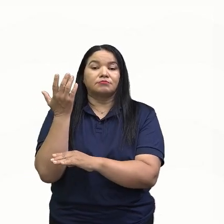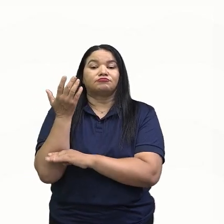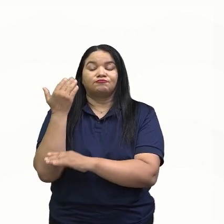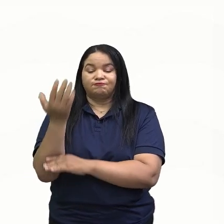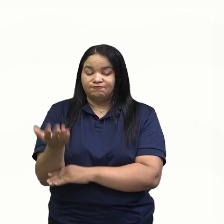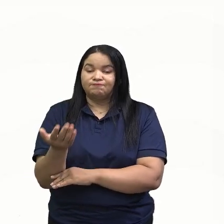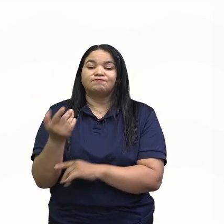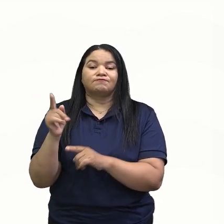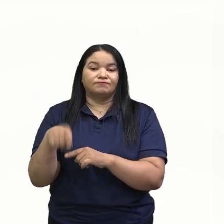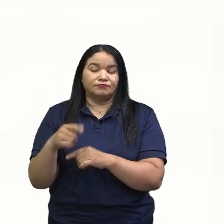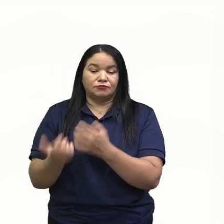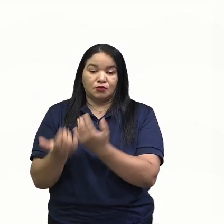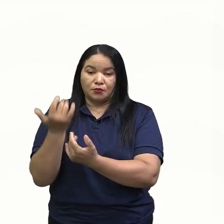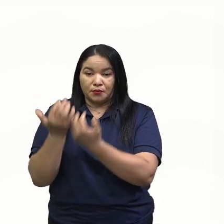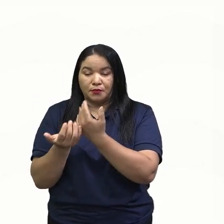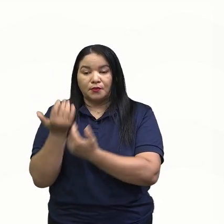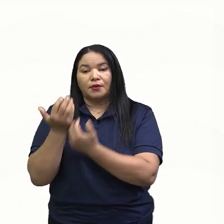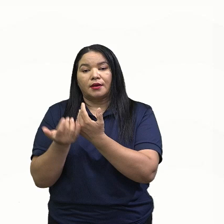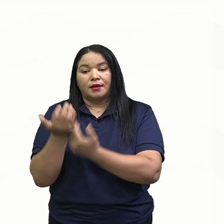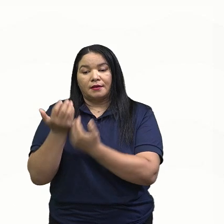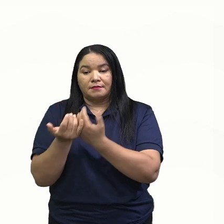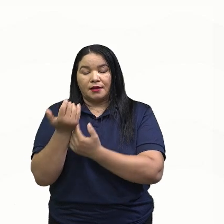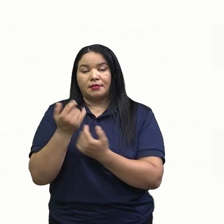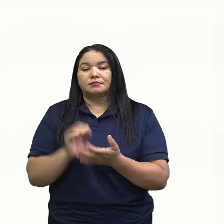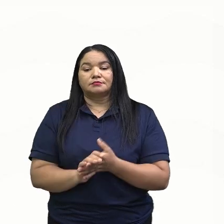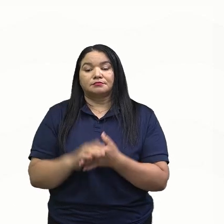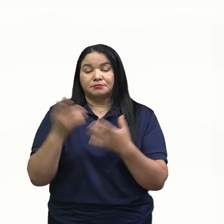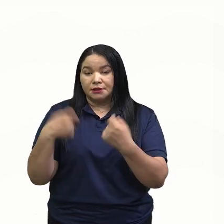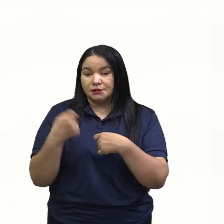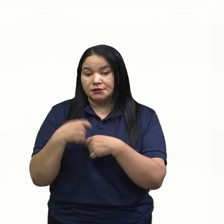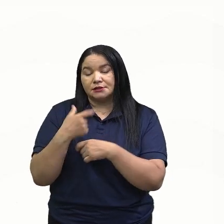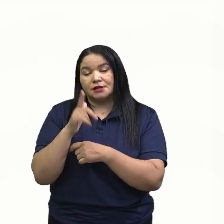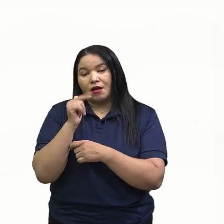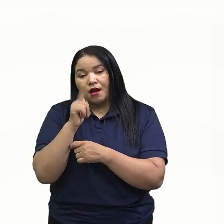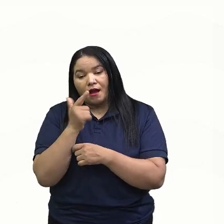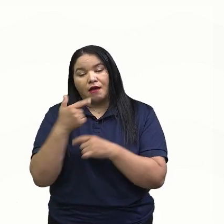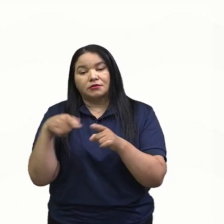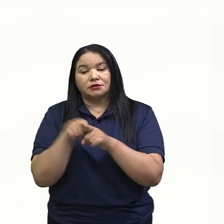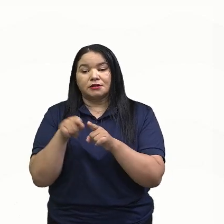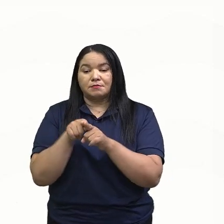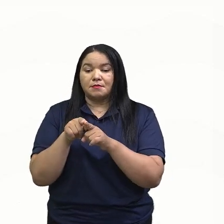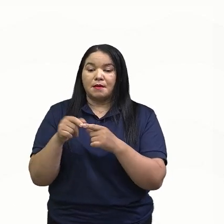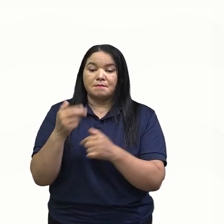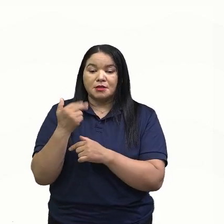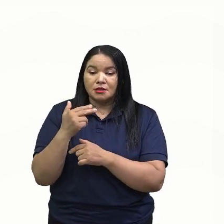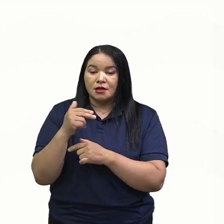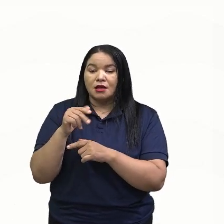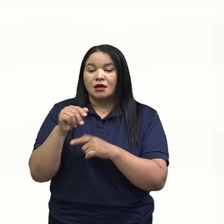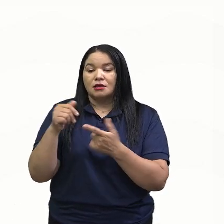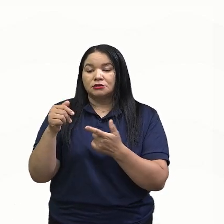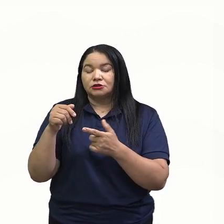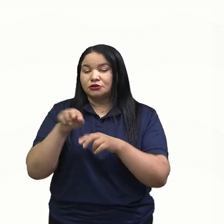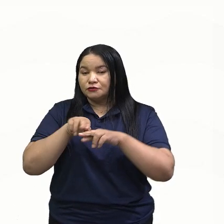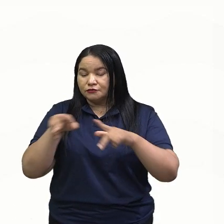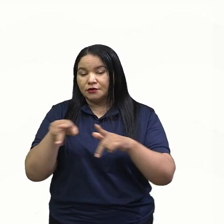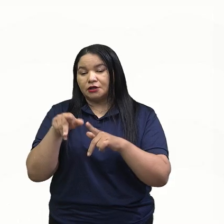né? Nas árvores, né? Que precisam de água e minerais para o seu